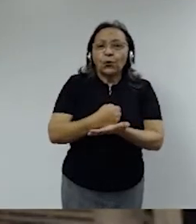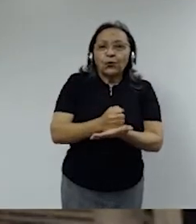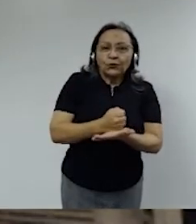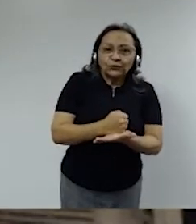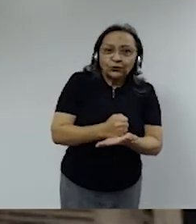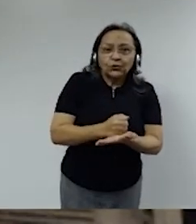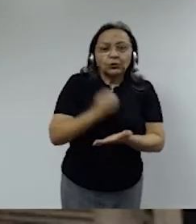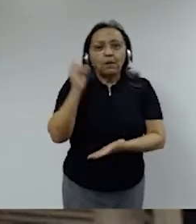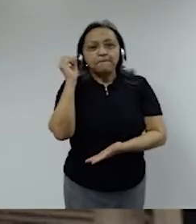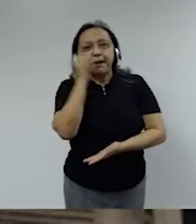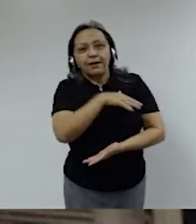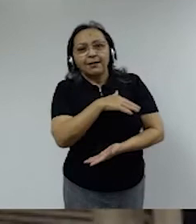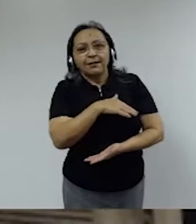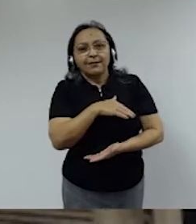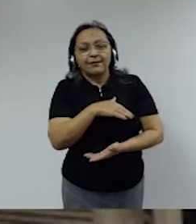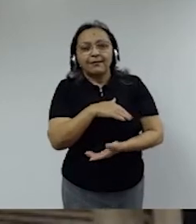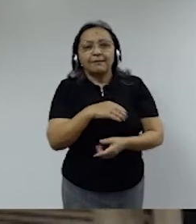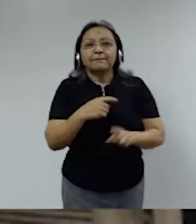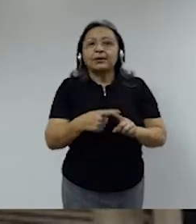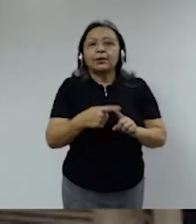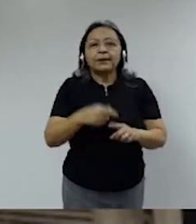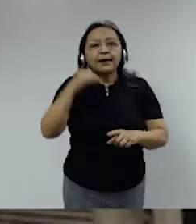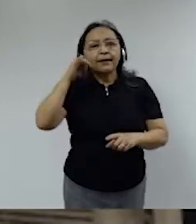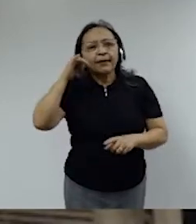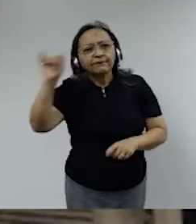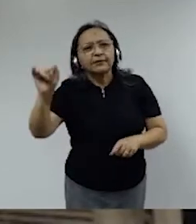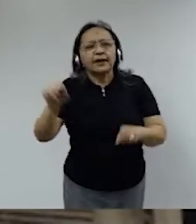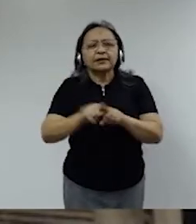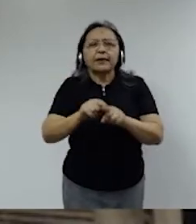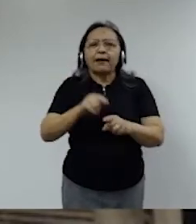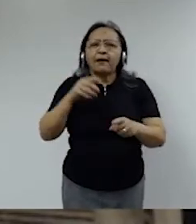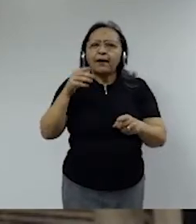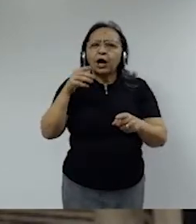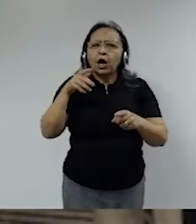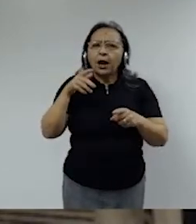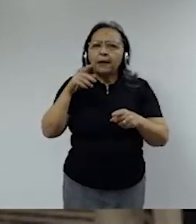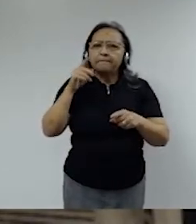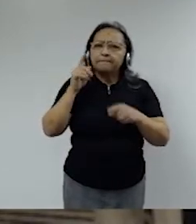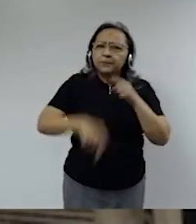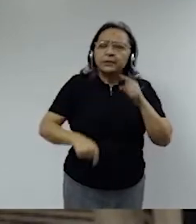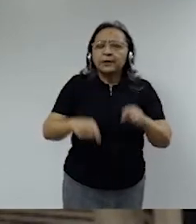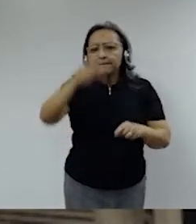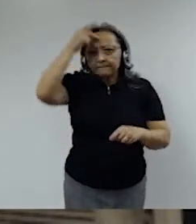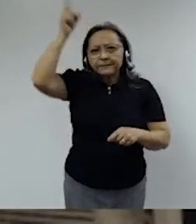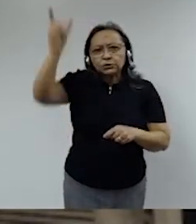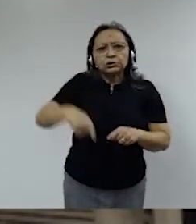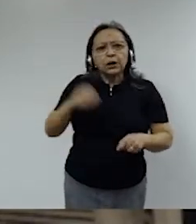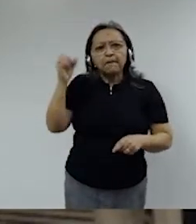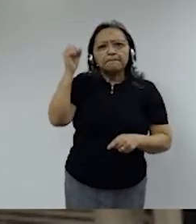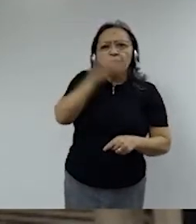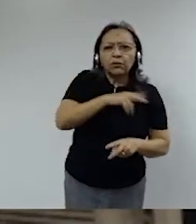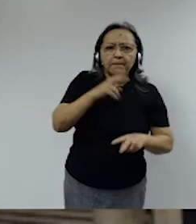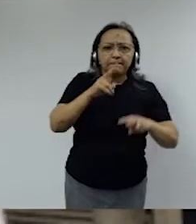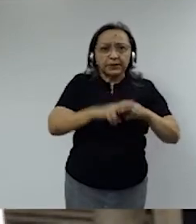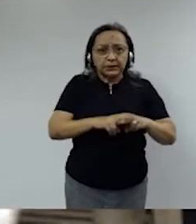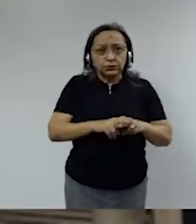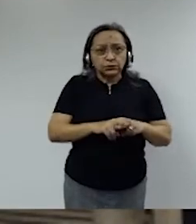do arbítrio para prevenir e impedir que alguém seja arbitrariamente preso.